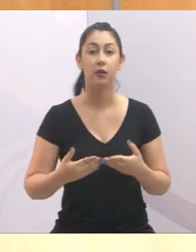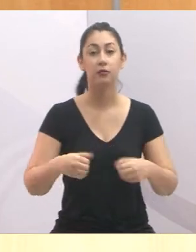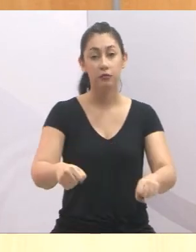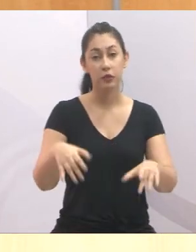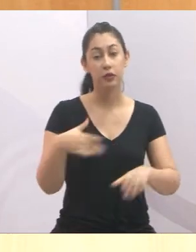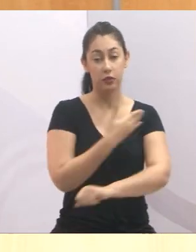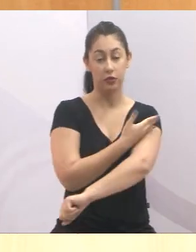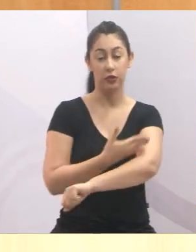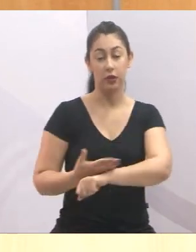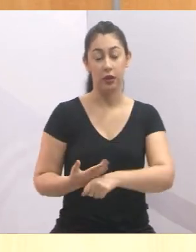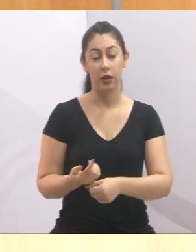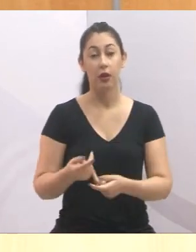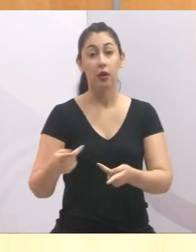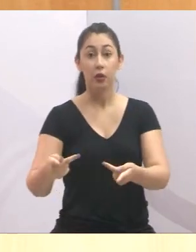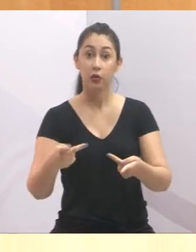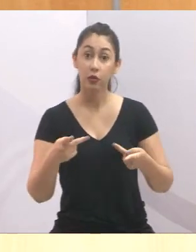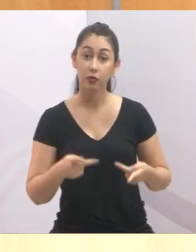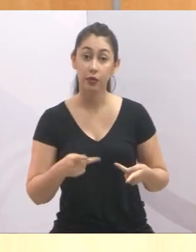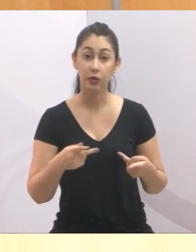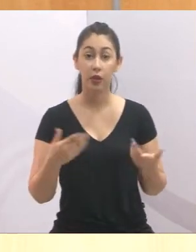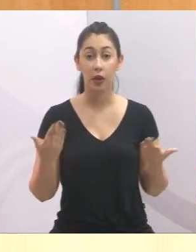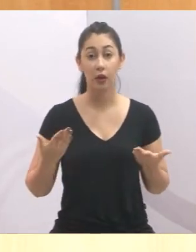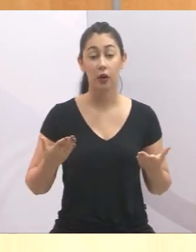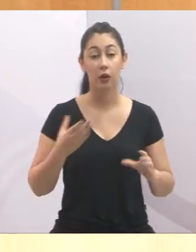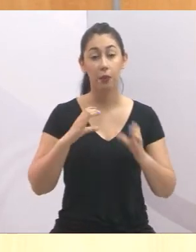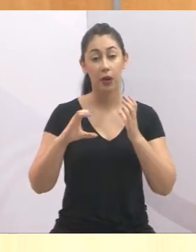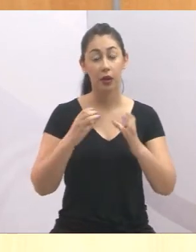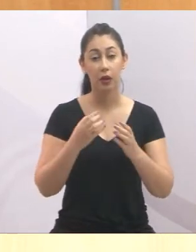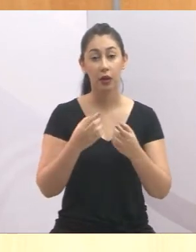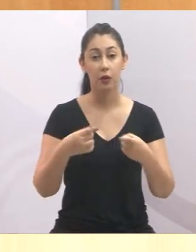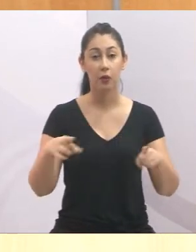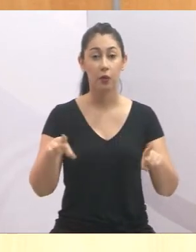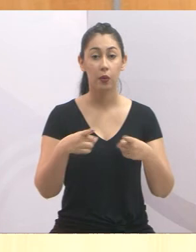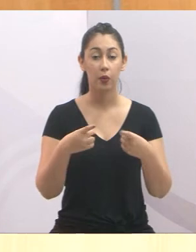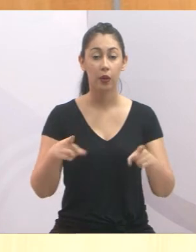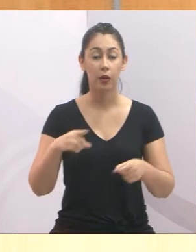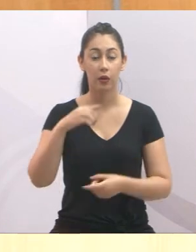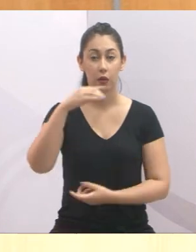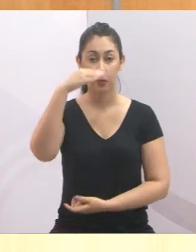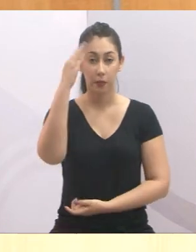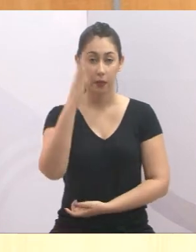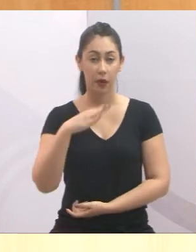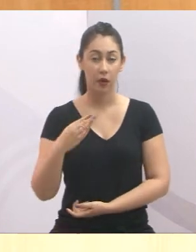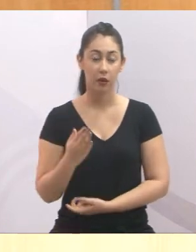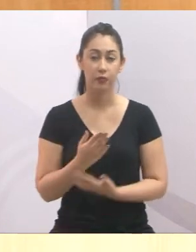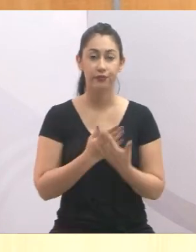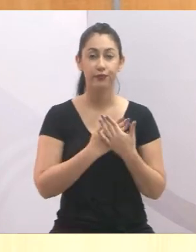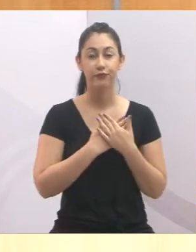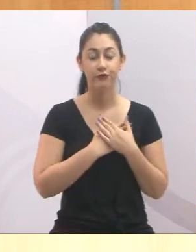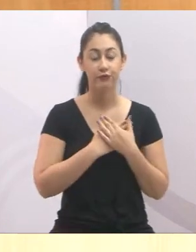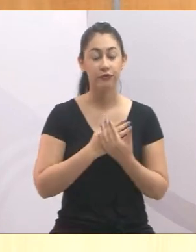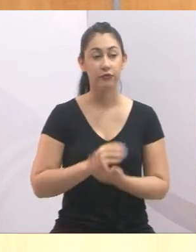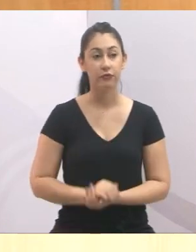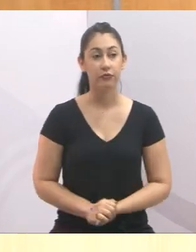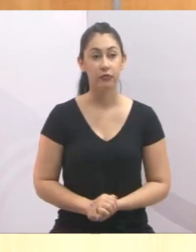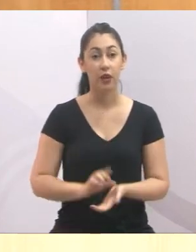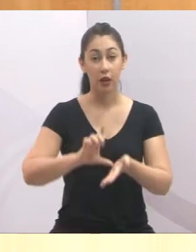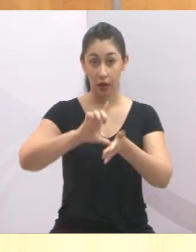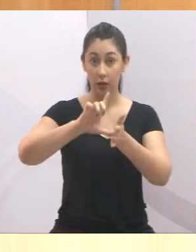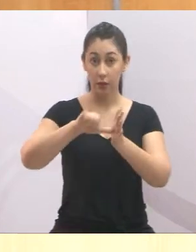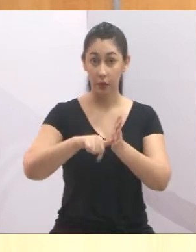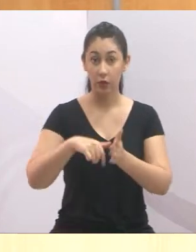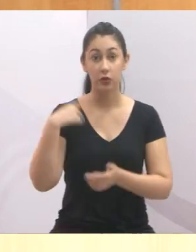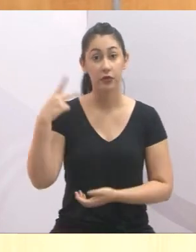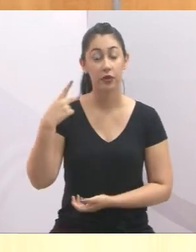Convido a todos para a execução do hino nacional brasileiro. Logo após, por gentileza,